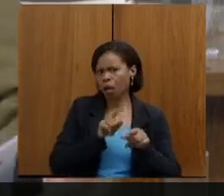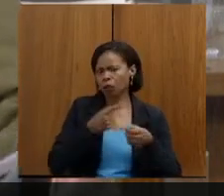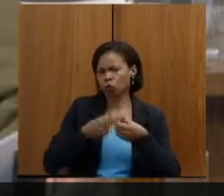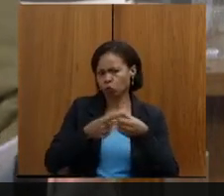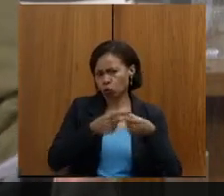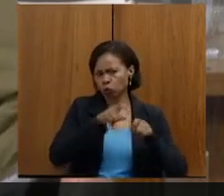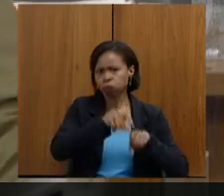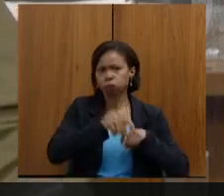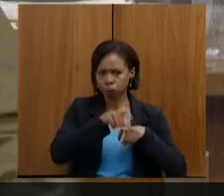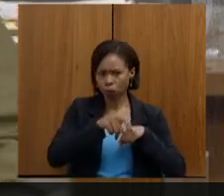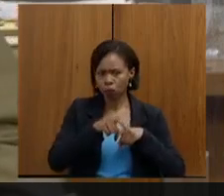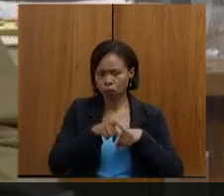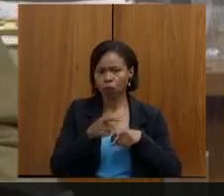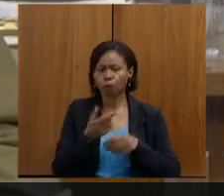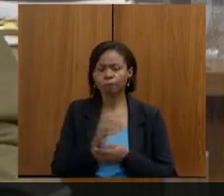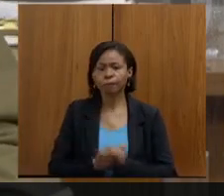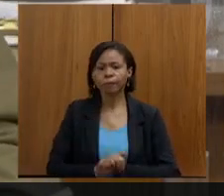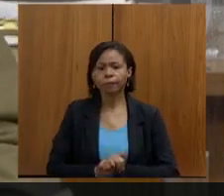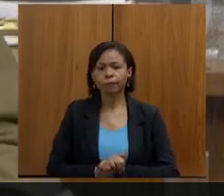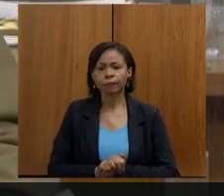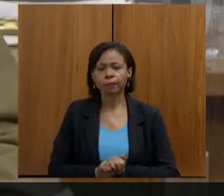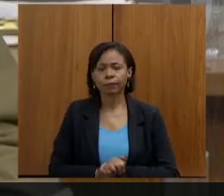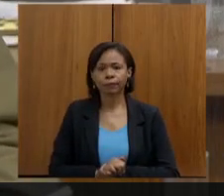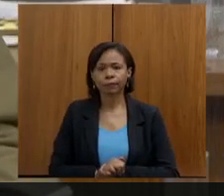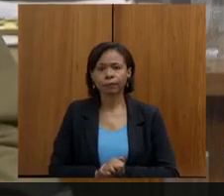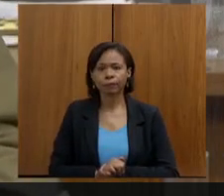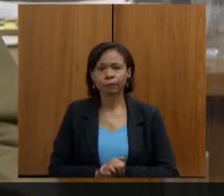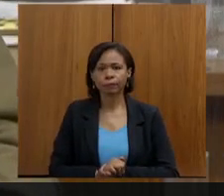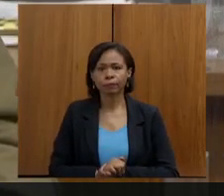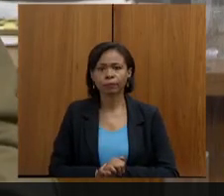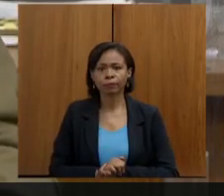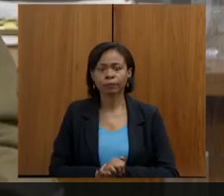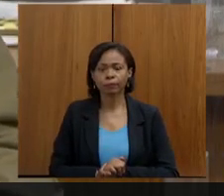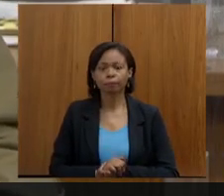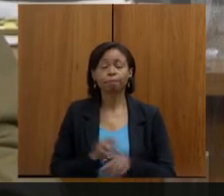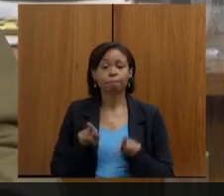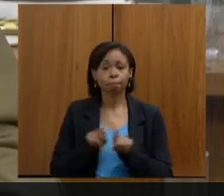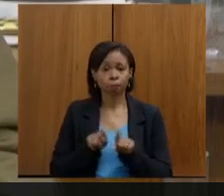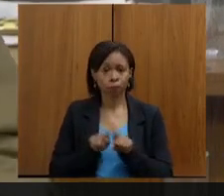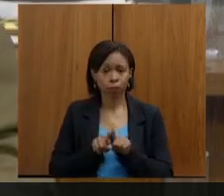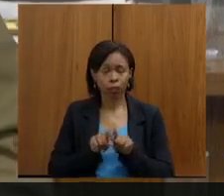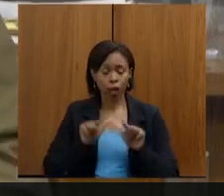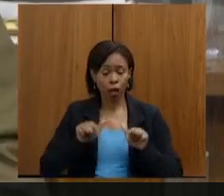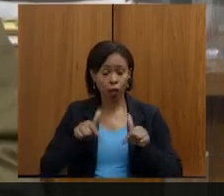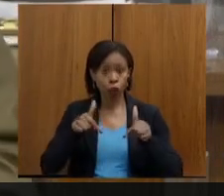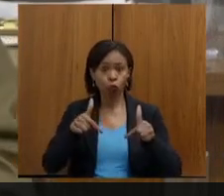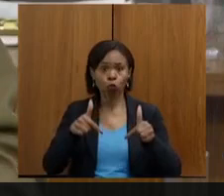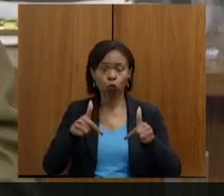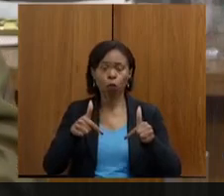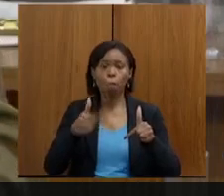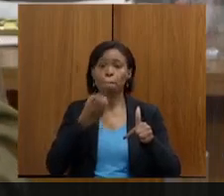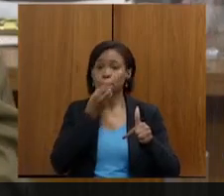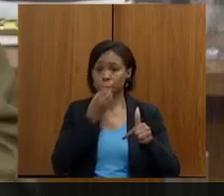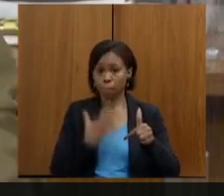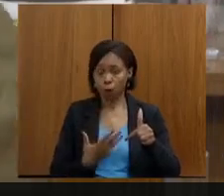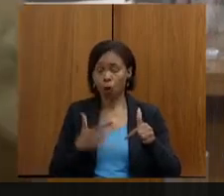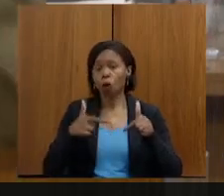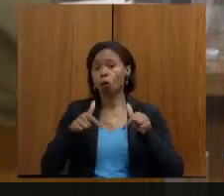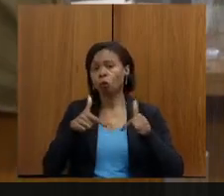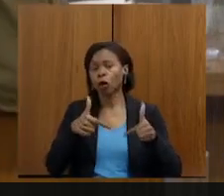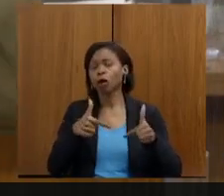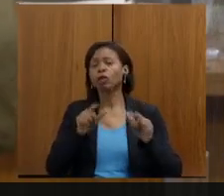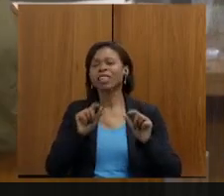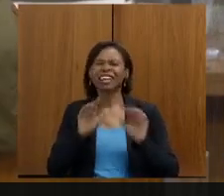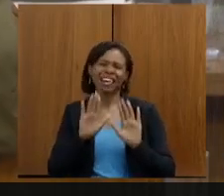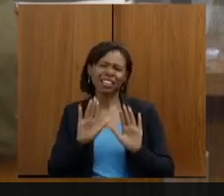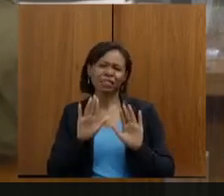nossos beneficiários e e também nós tivemos uma atuação interessante quando a